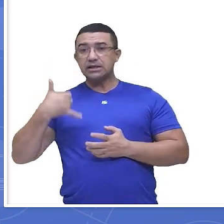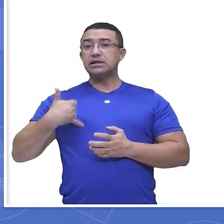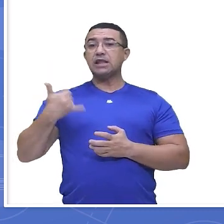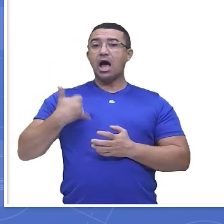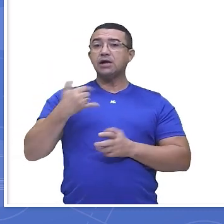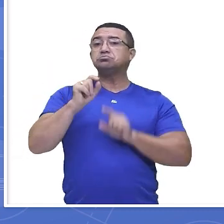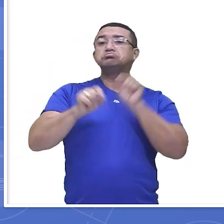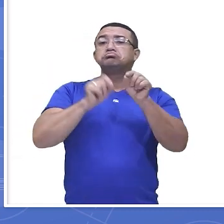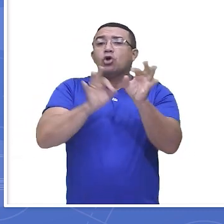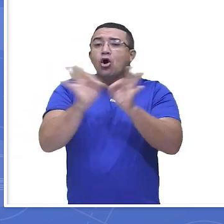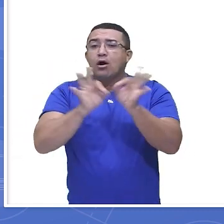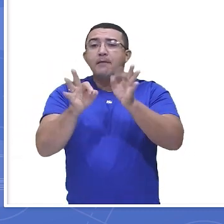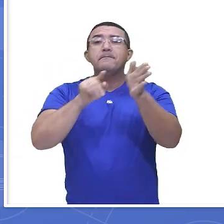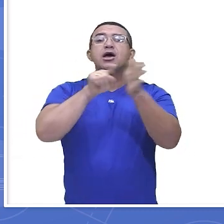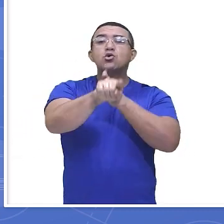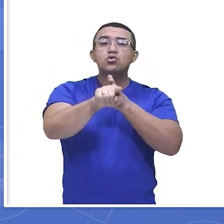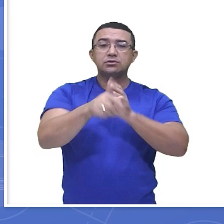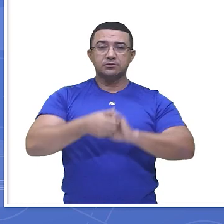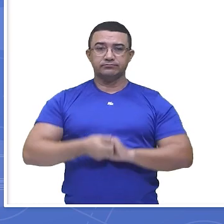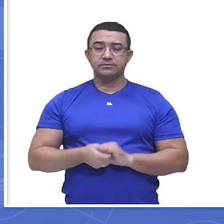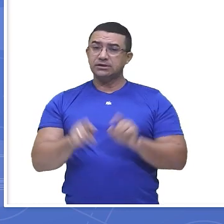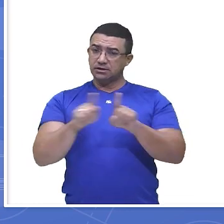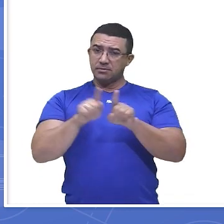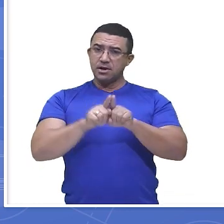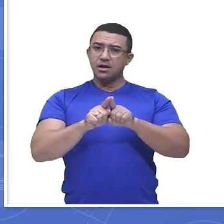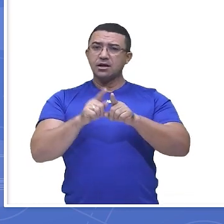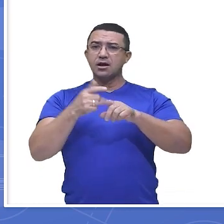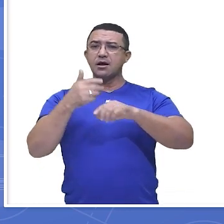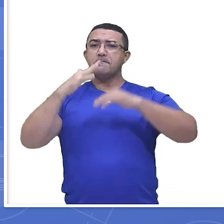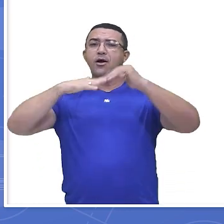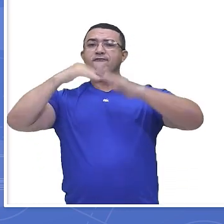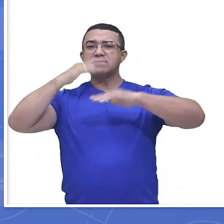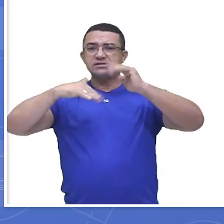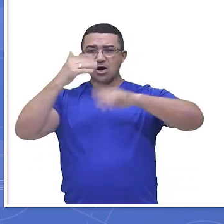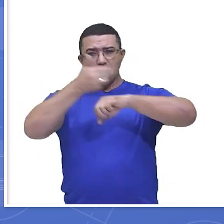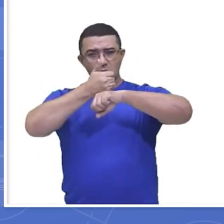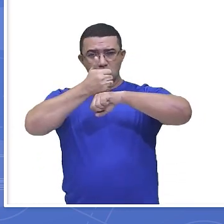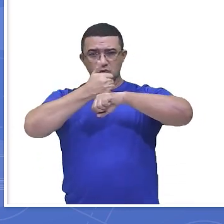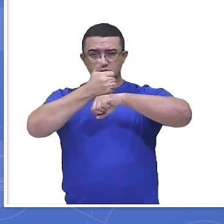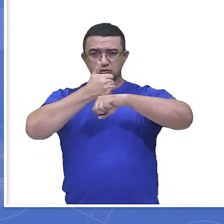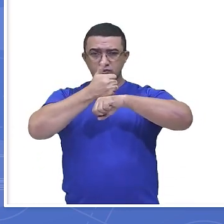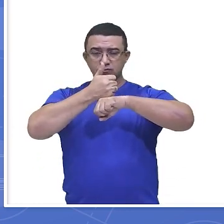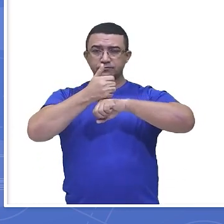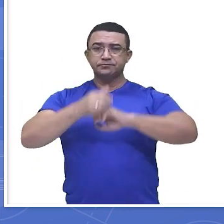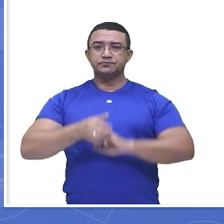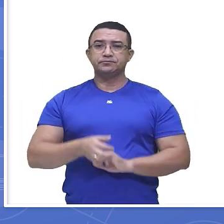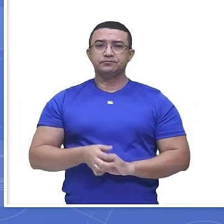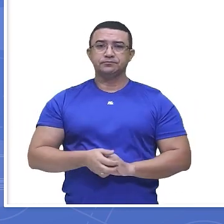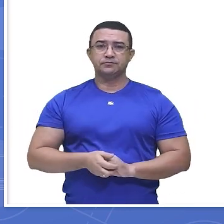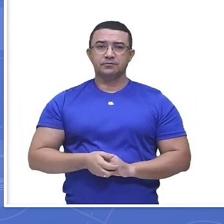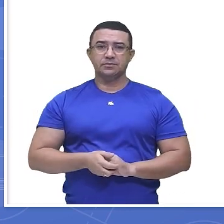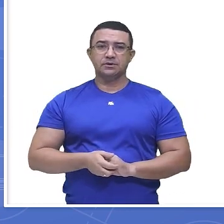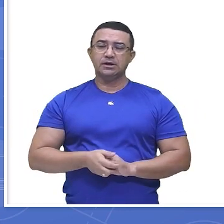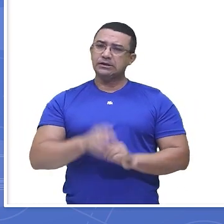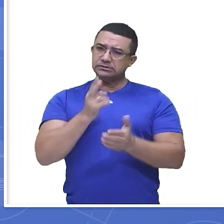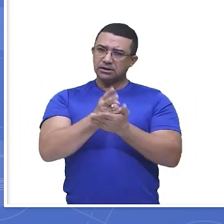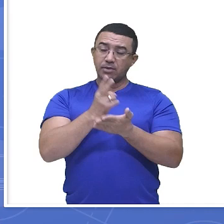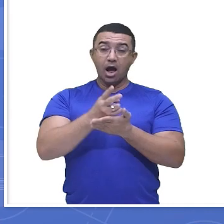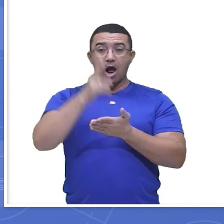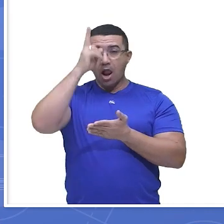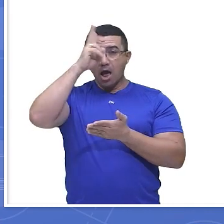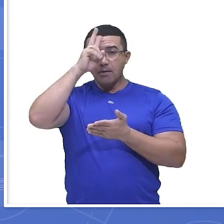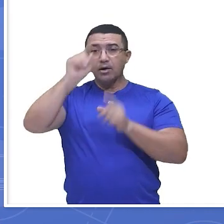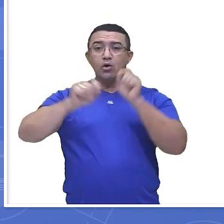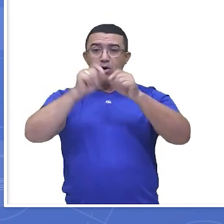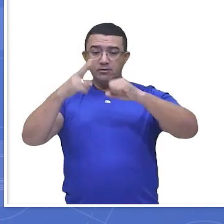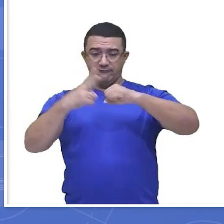pergunta formal e informal? E da mesma forma, para saber a profissão. Lembrando sempre a questão do verbo. Se você muda